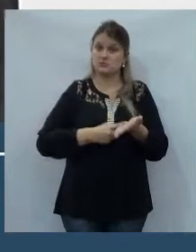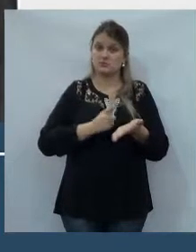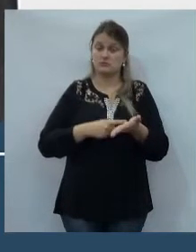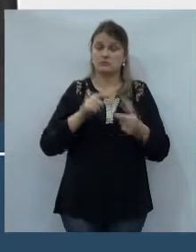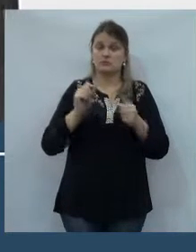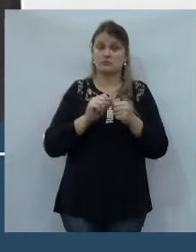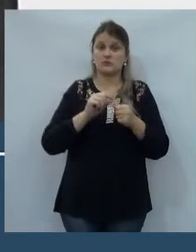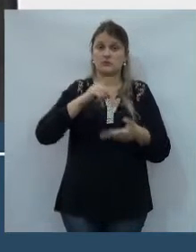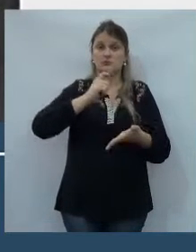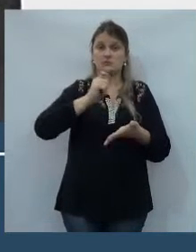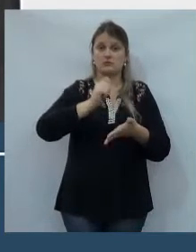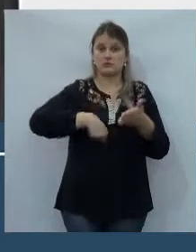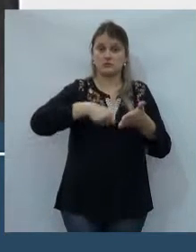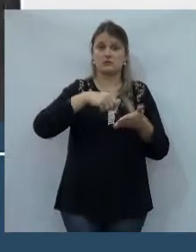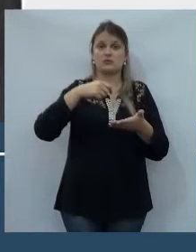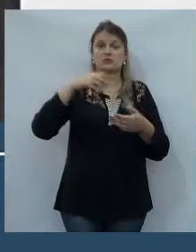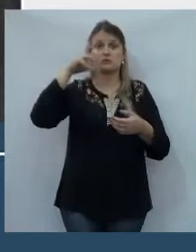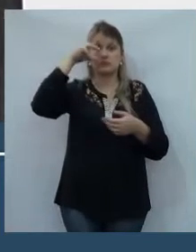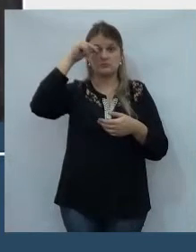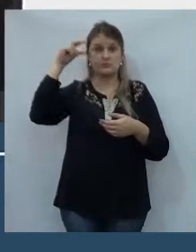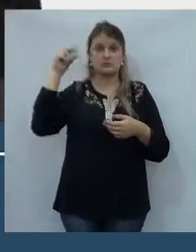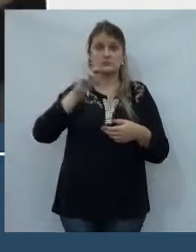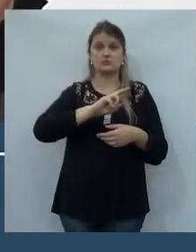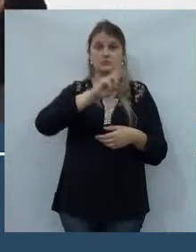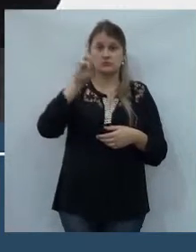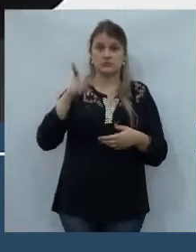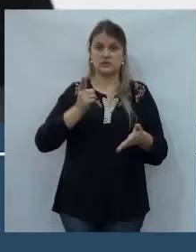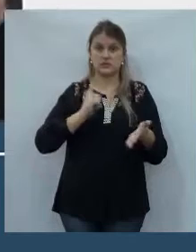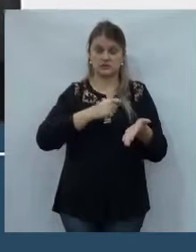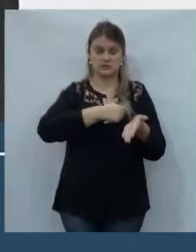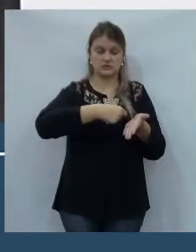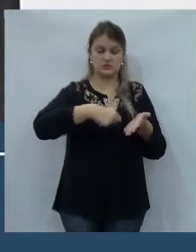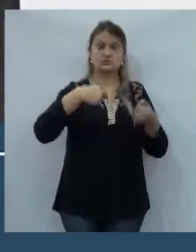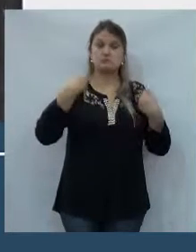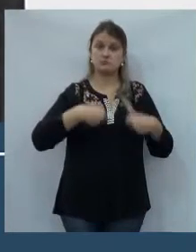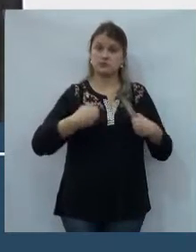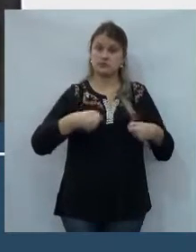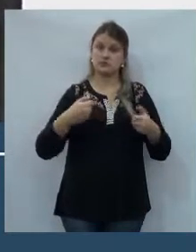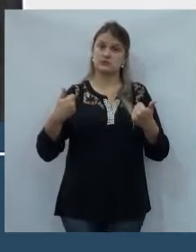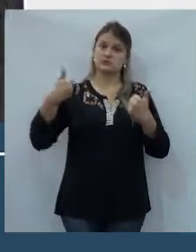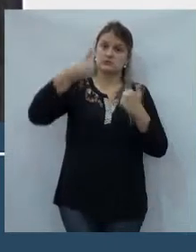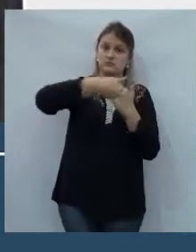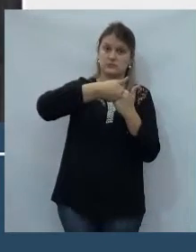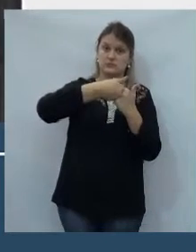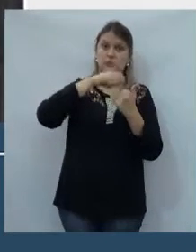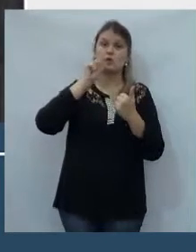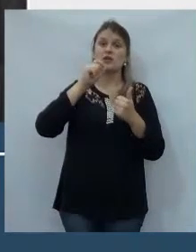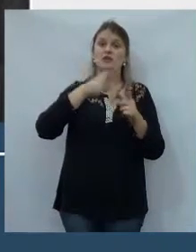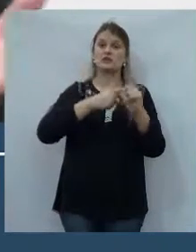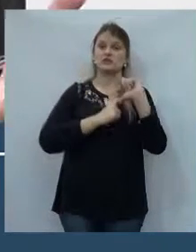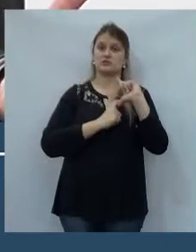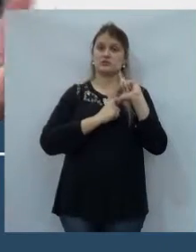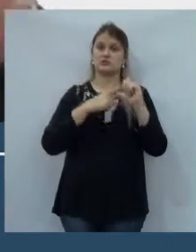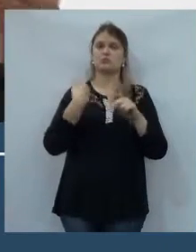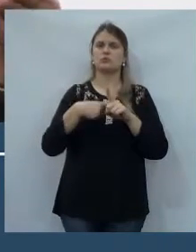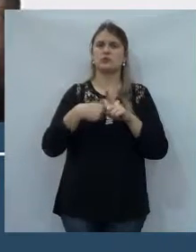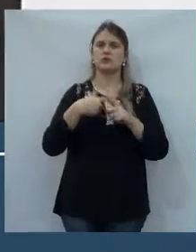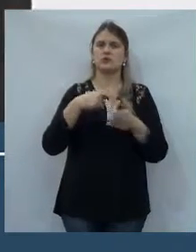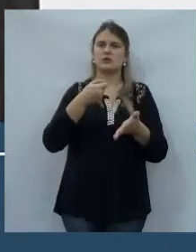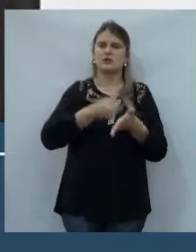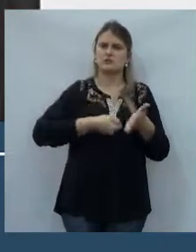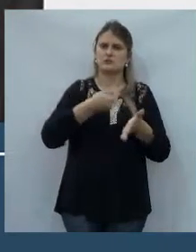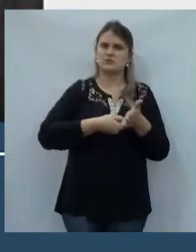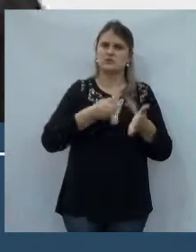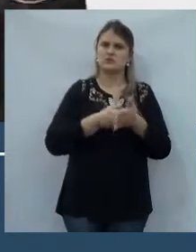de Vitória, uma nova concessão, e lá está escrito que eles vão ter que repor aquilo que eles nos devem. Porque cobraram, que nem eu falei aquele dia,